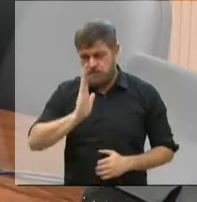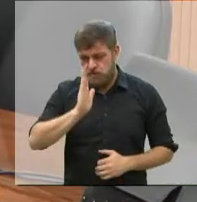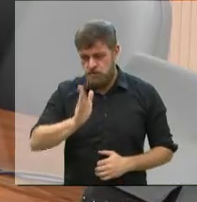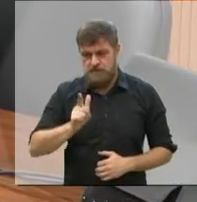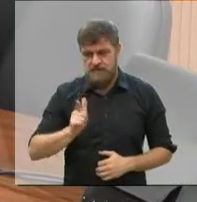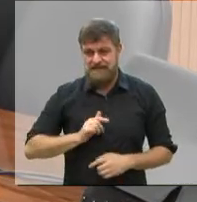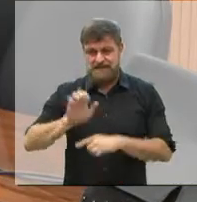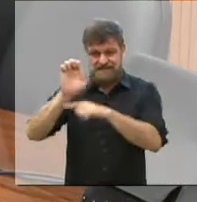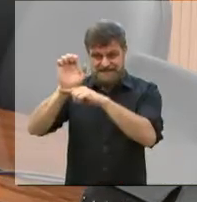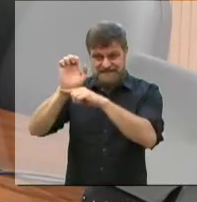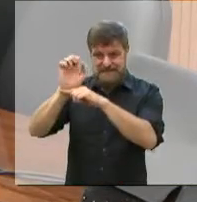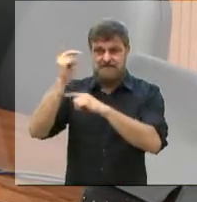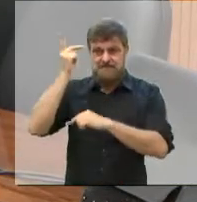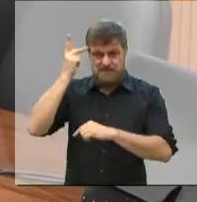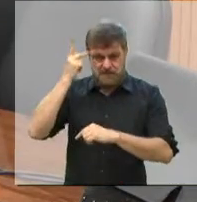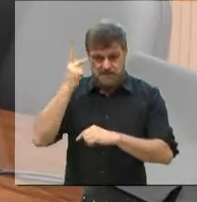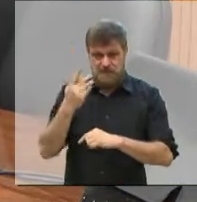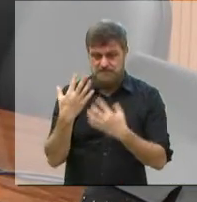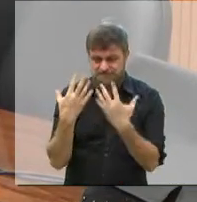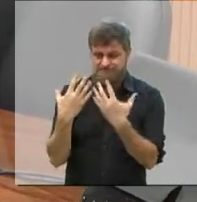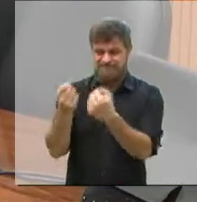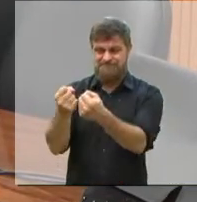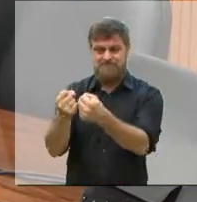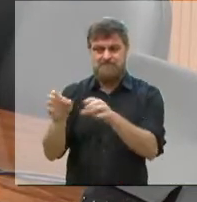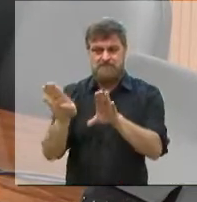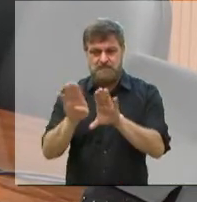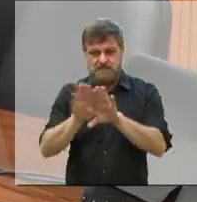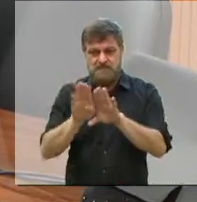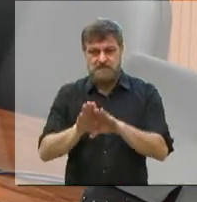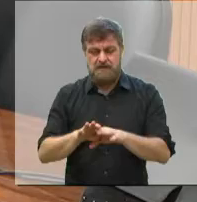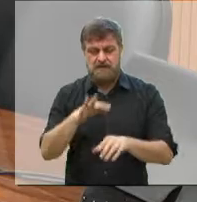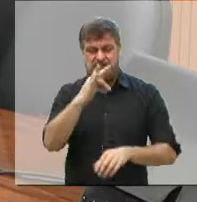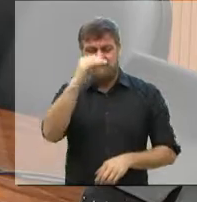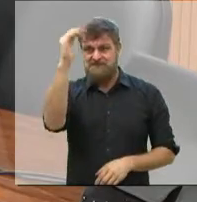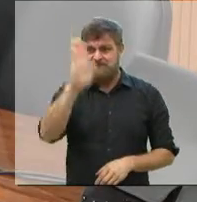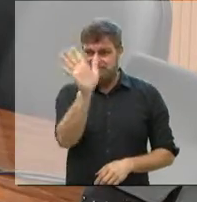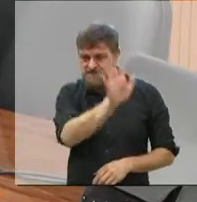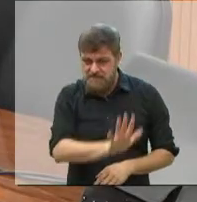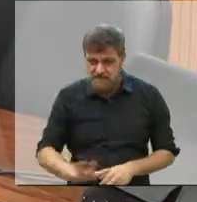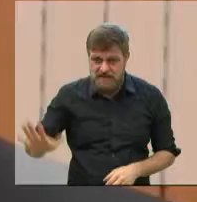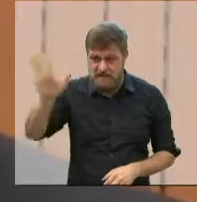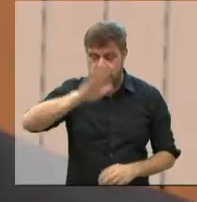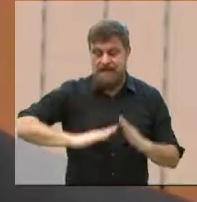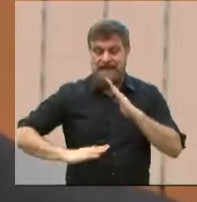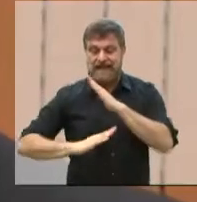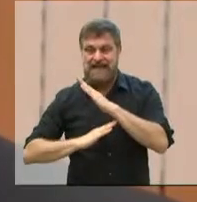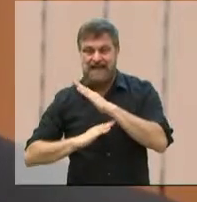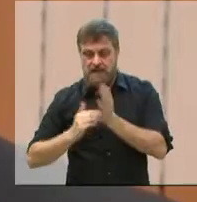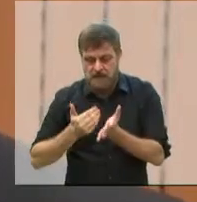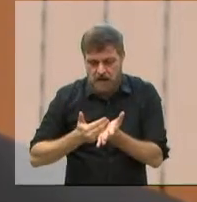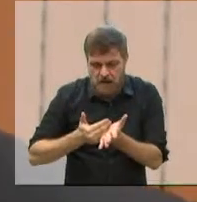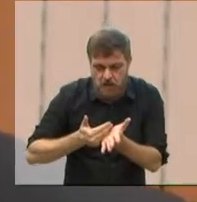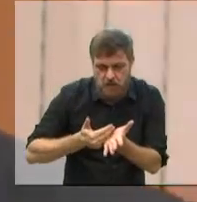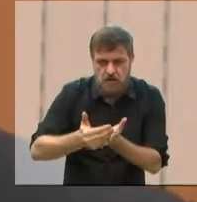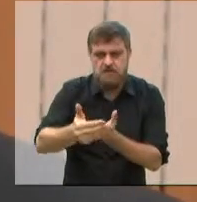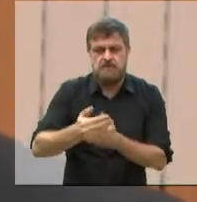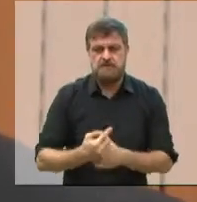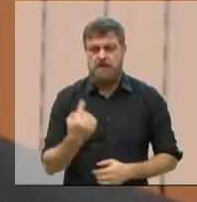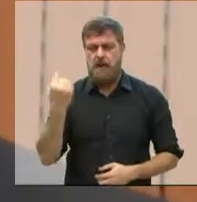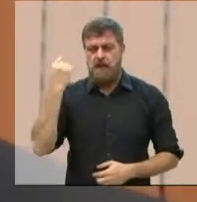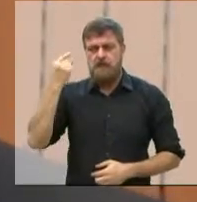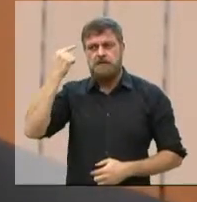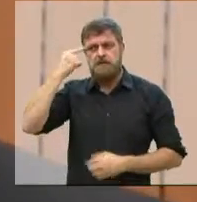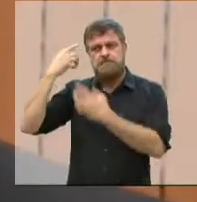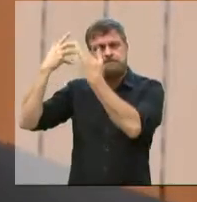atingiu o estado, já atingiu a nível federal, mas ele começou aqui comigo há algum tempo atrás